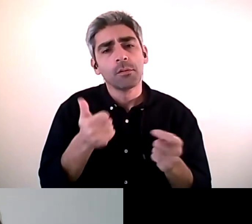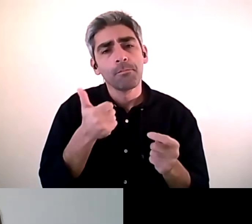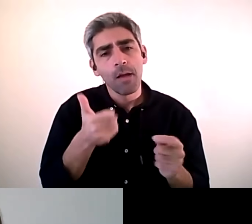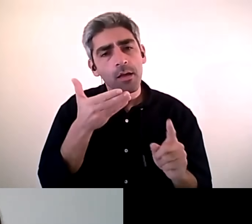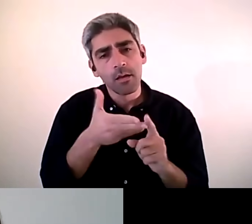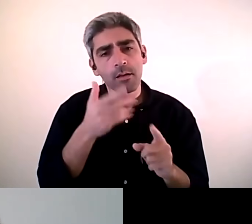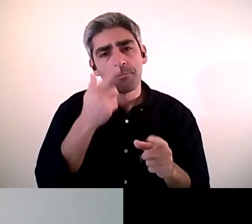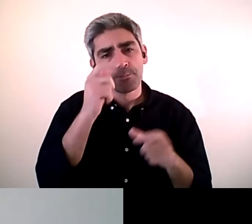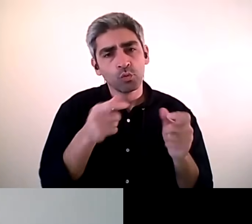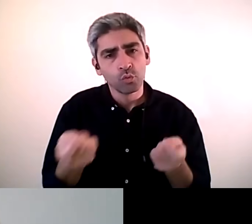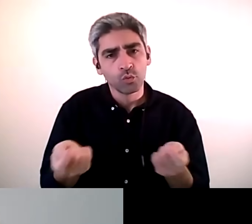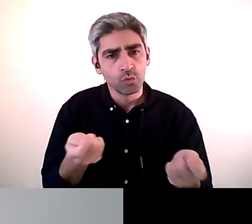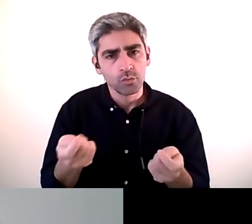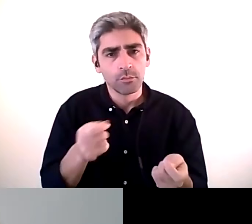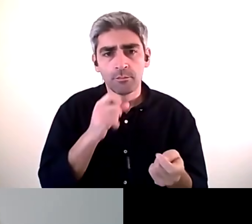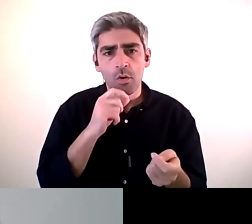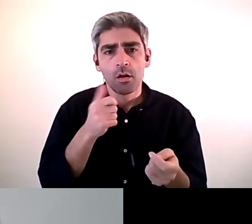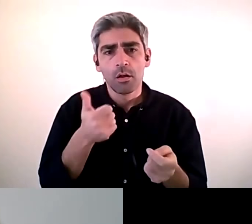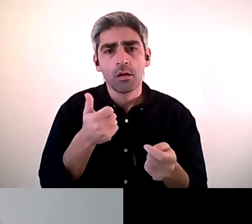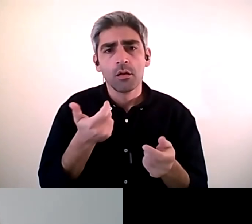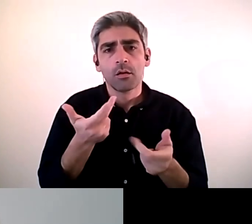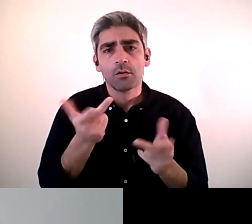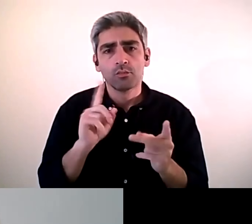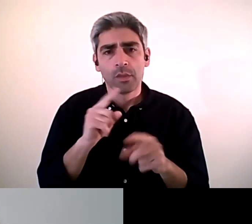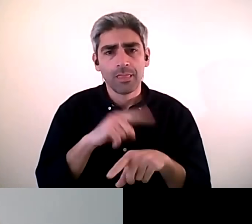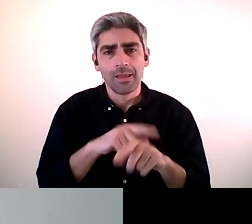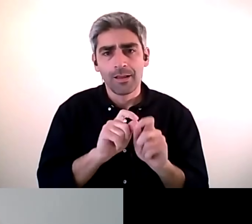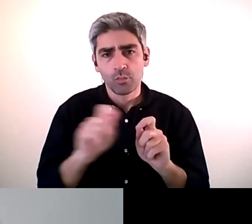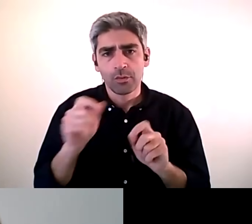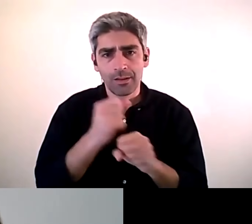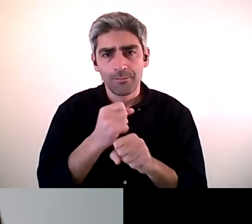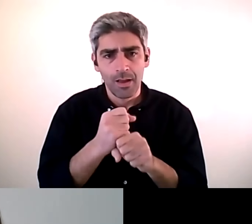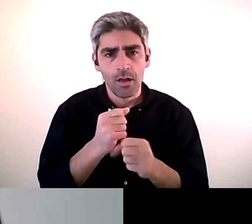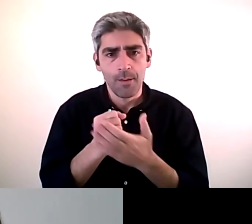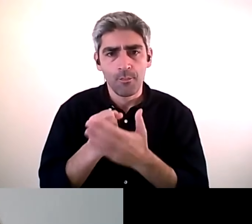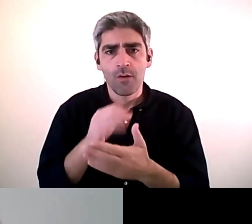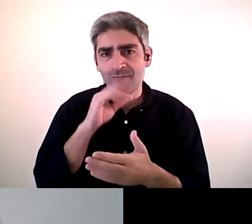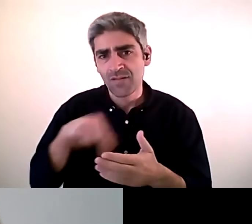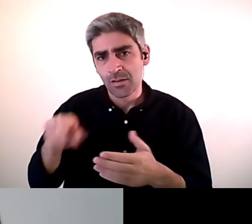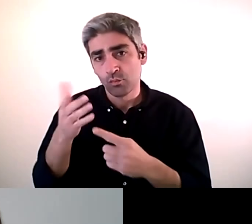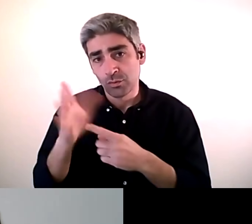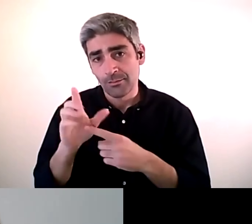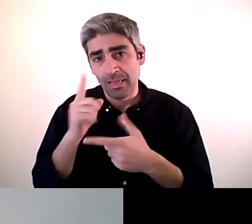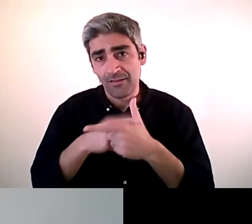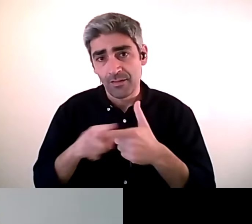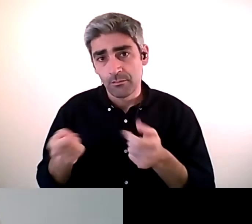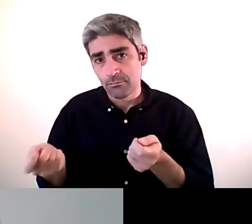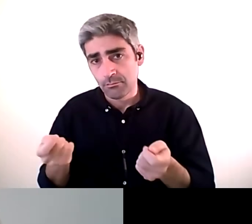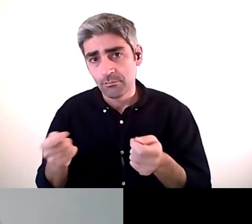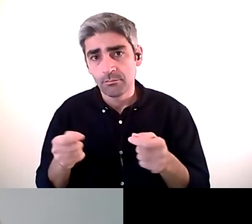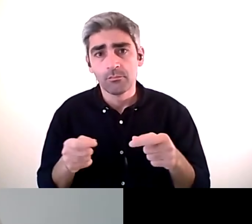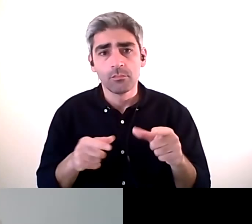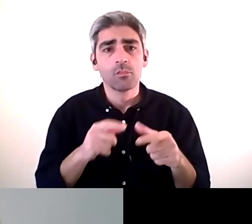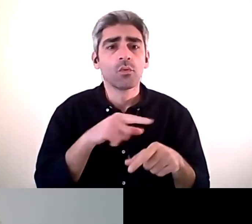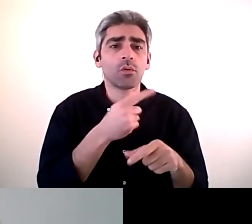eficiente pessoas que podem não estar disponíveis todo o tempo de trabalho, por exemplo, para dar apoio aos filhos, com outros que têm disponibilidade